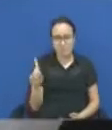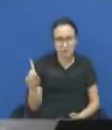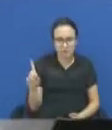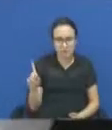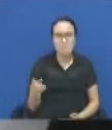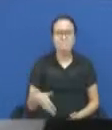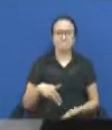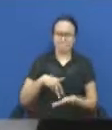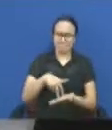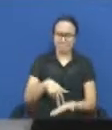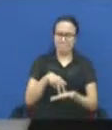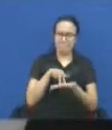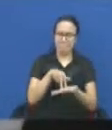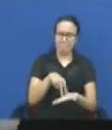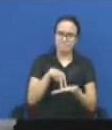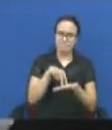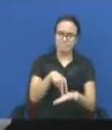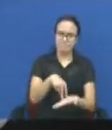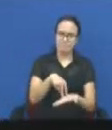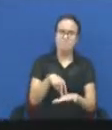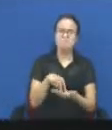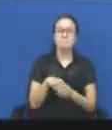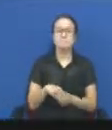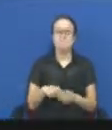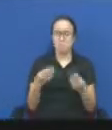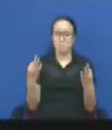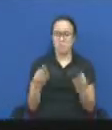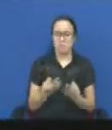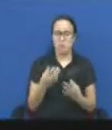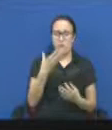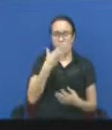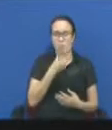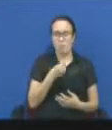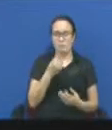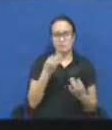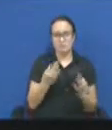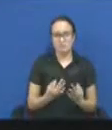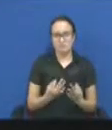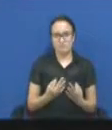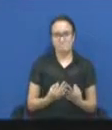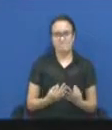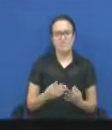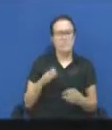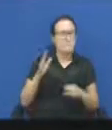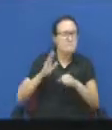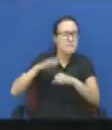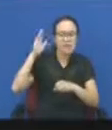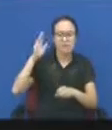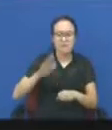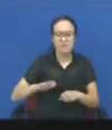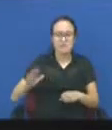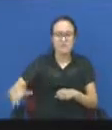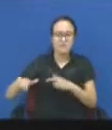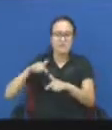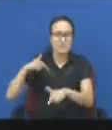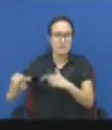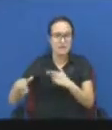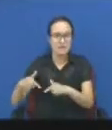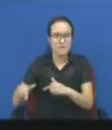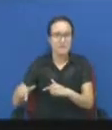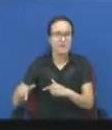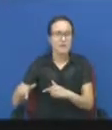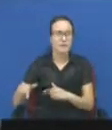dignos. E o maior trabalho infantil que nós temos, infelizmente, é o trabalho de